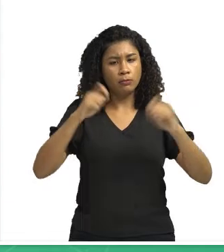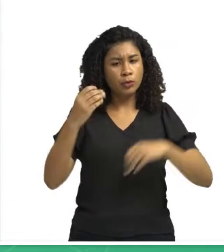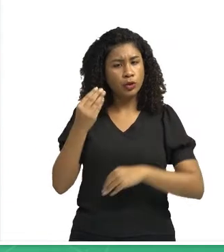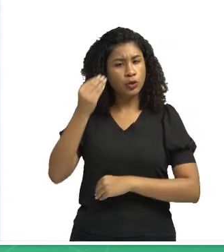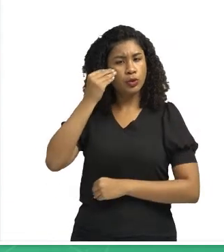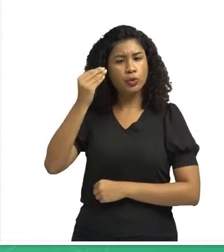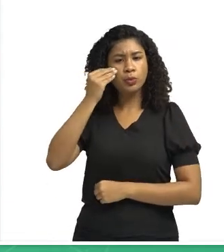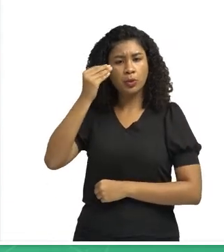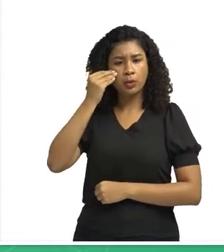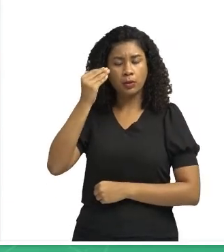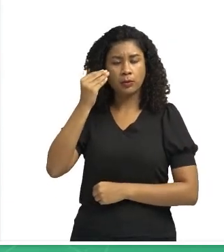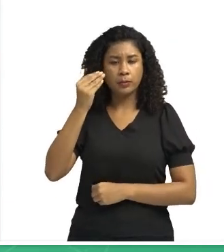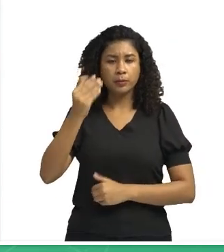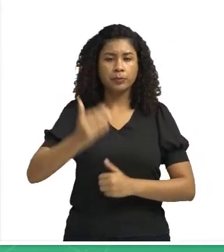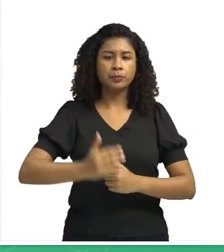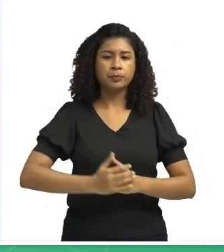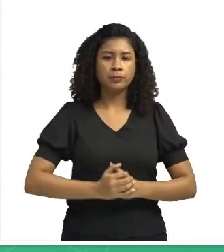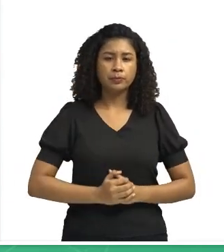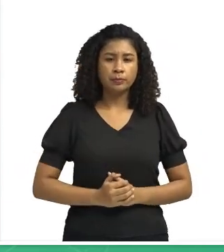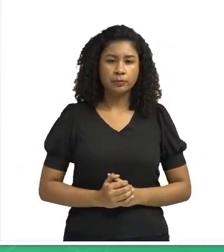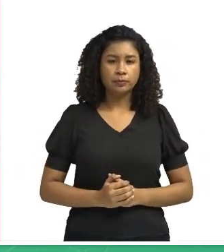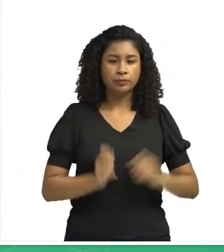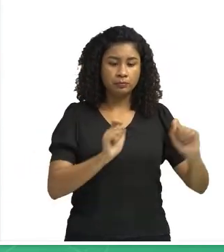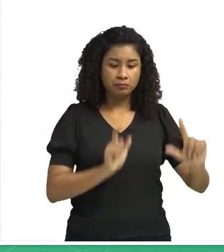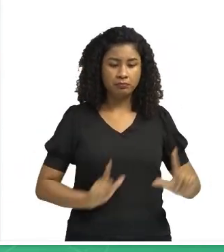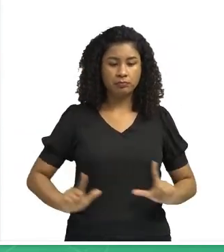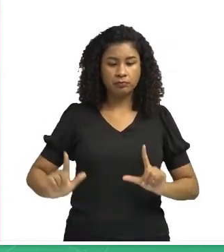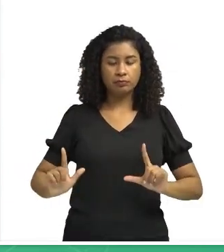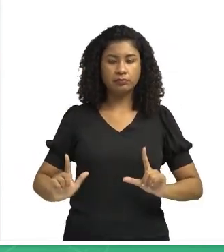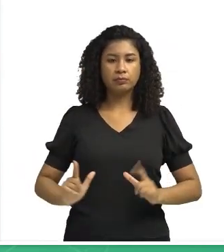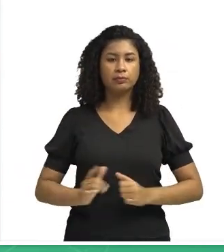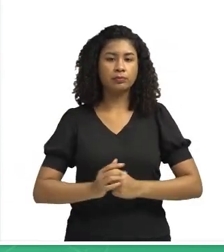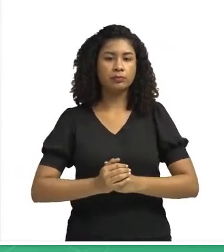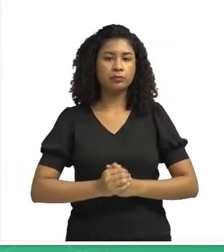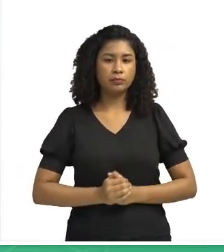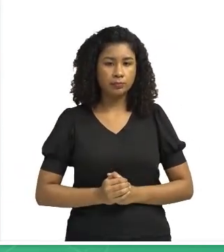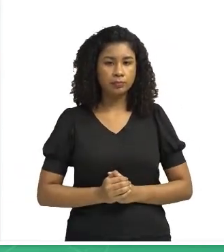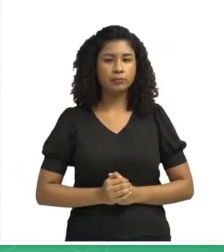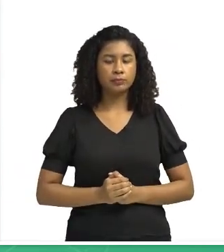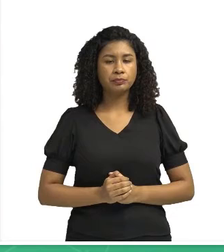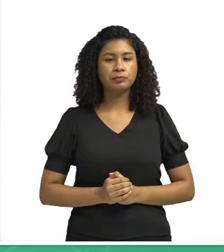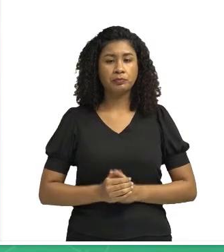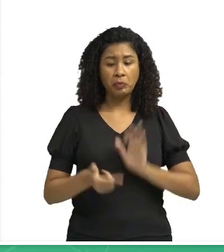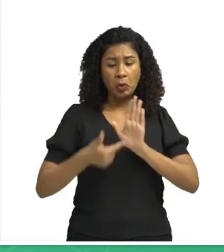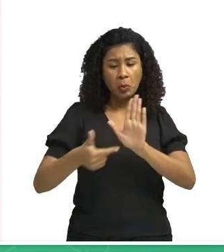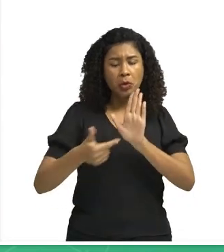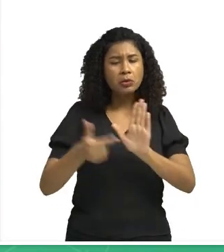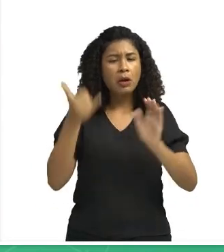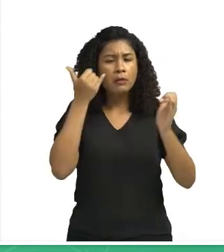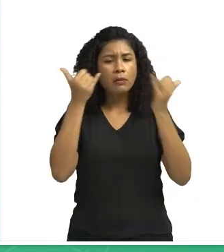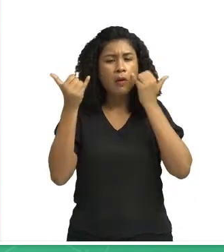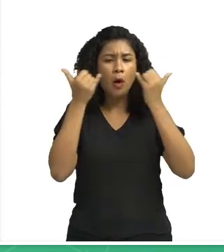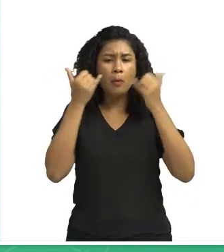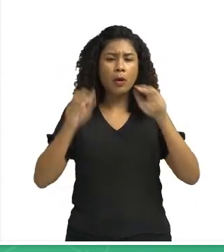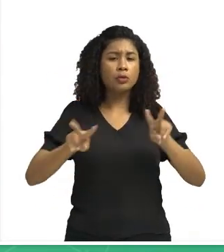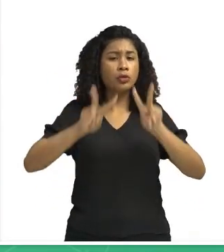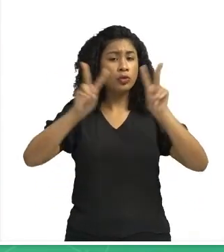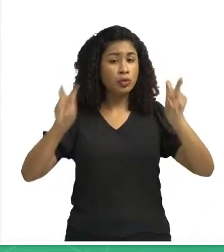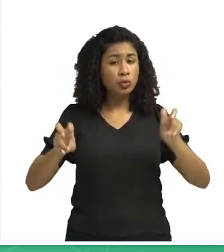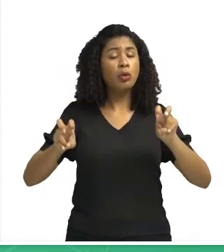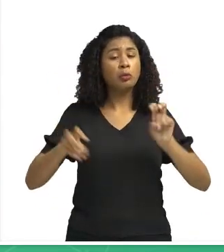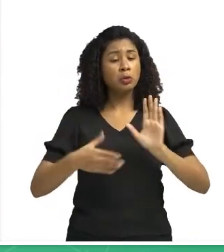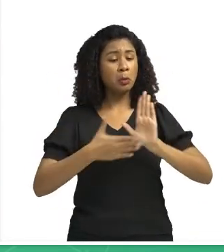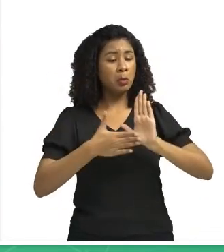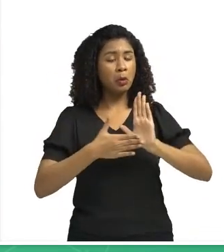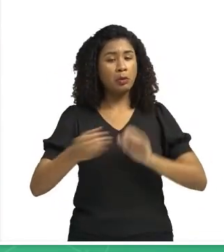Jayce e Cook. A próxima cartela, ela vai trazer informações a respeito desse novo